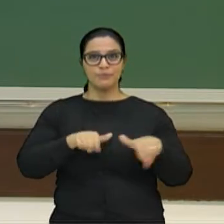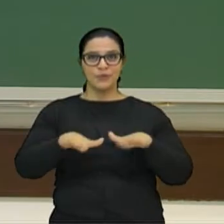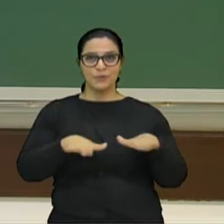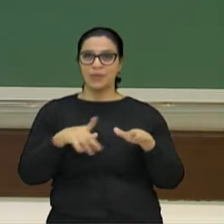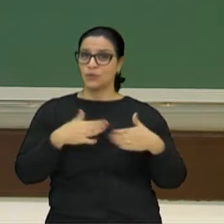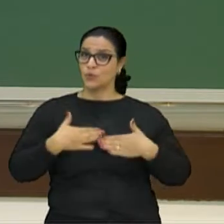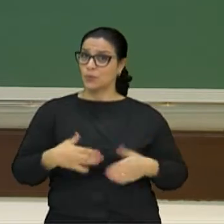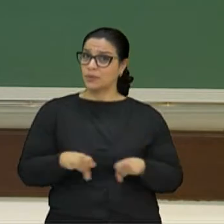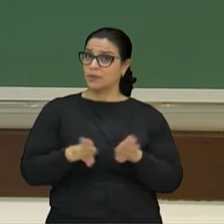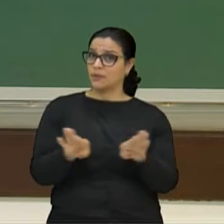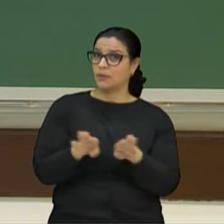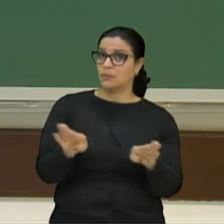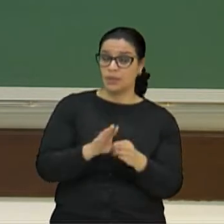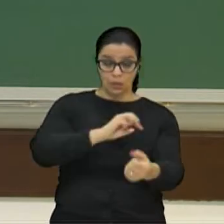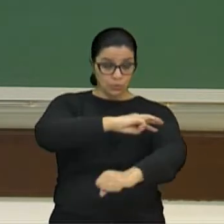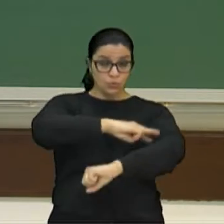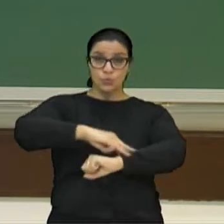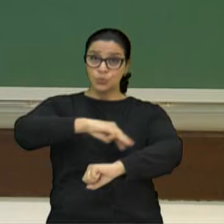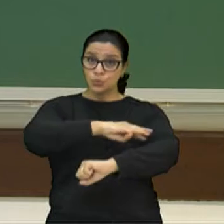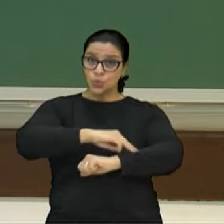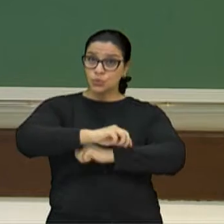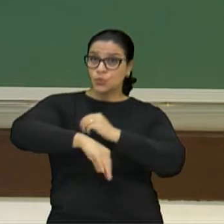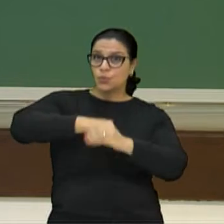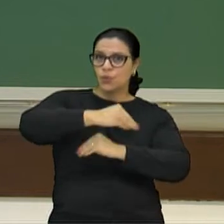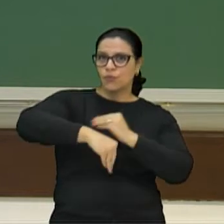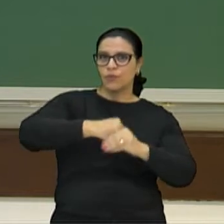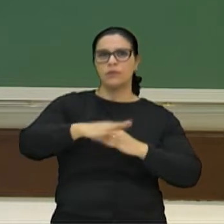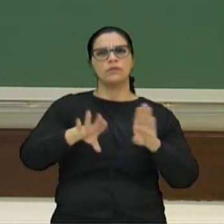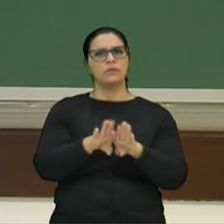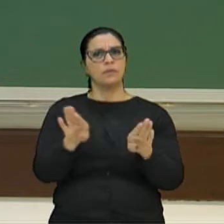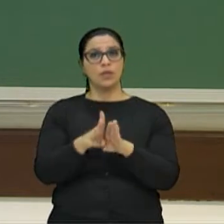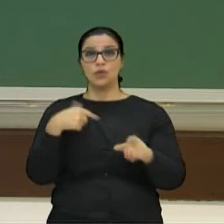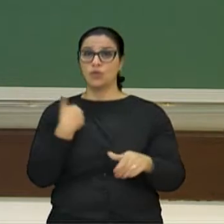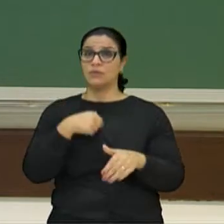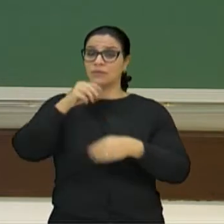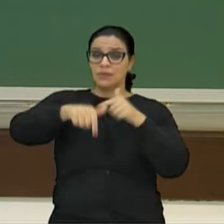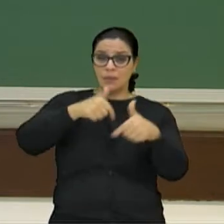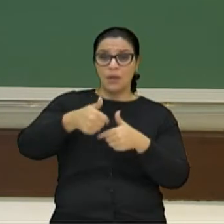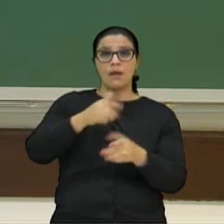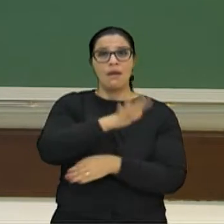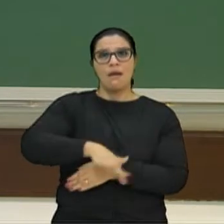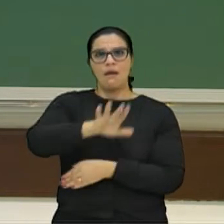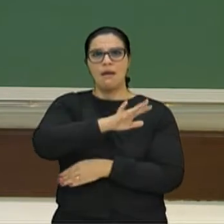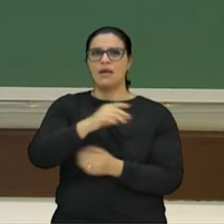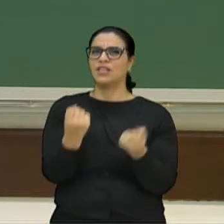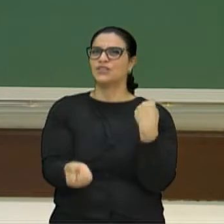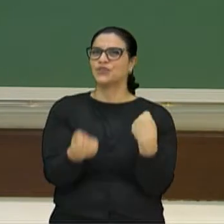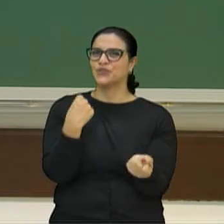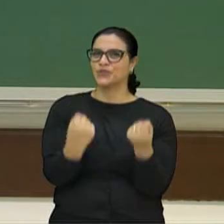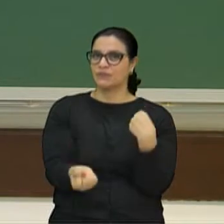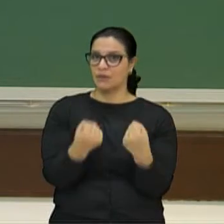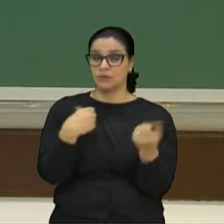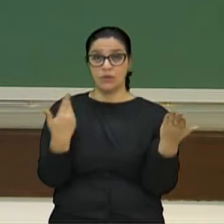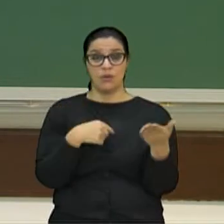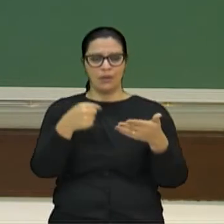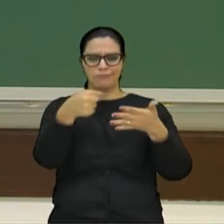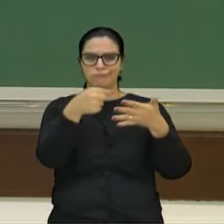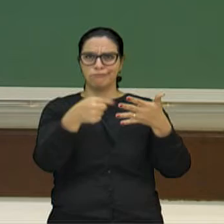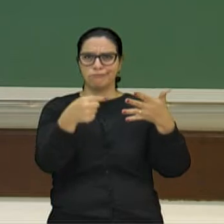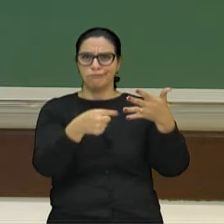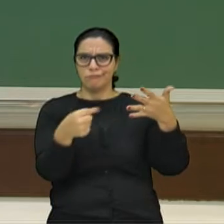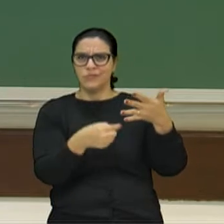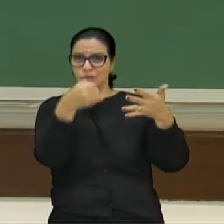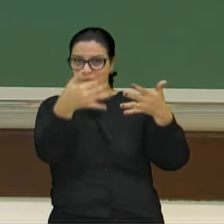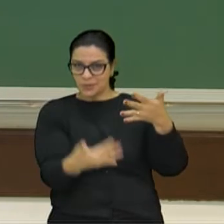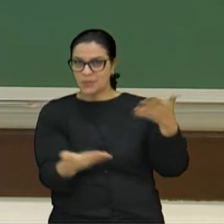trabalhou a musculatura que envolve aquele corpo, nós estamos trabalhando dentro da ginástica. Então, a ginástica tem vários ramos que eu já coloquei